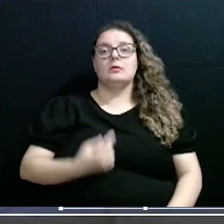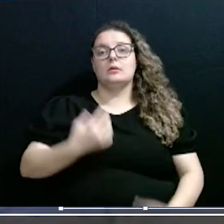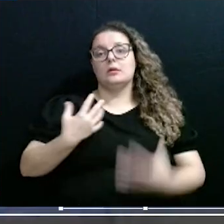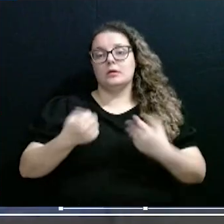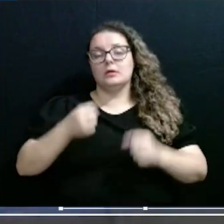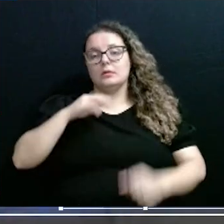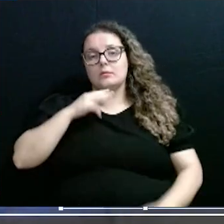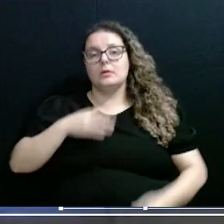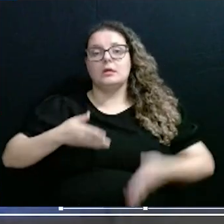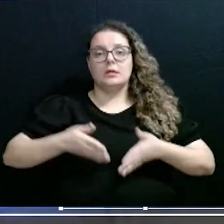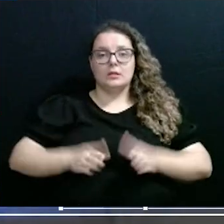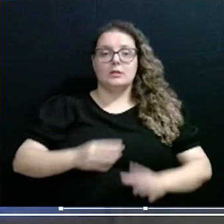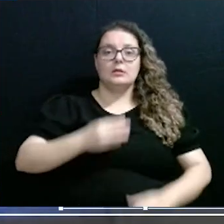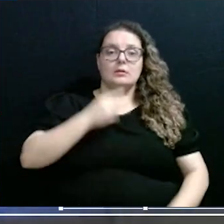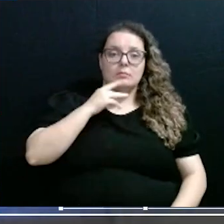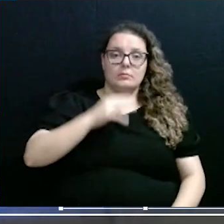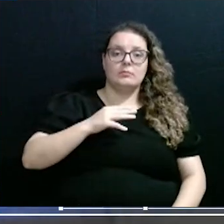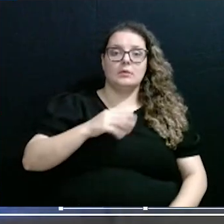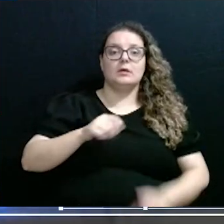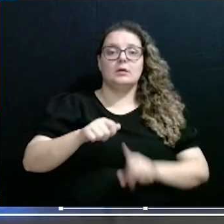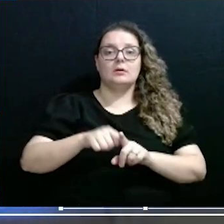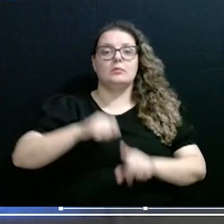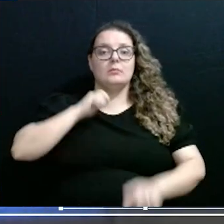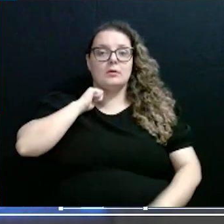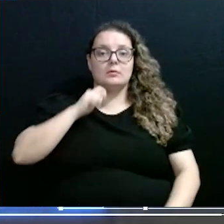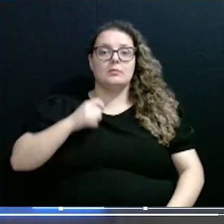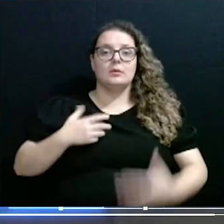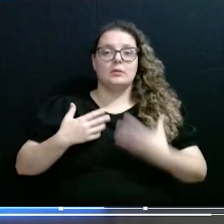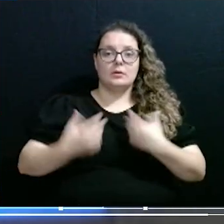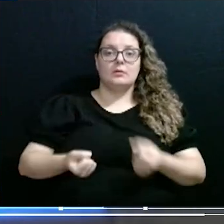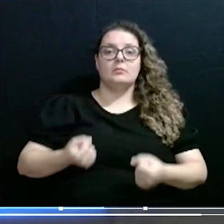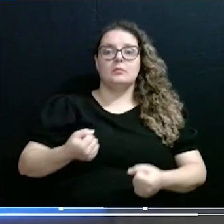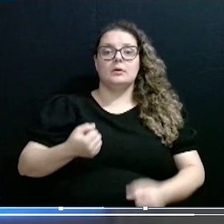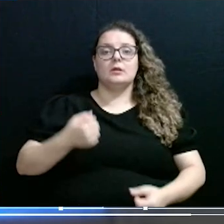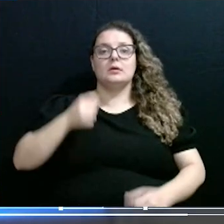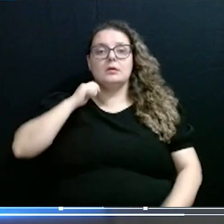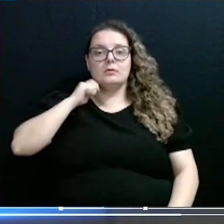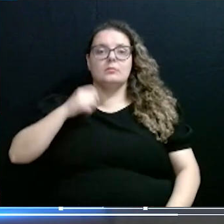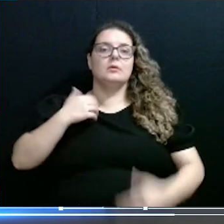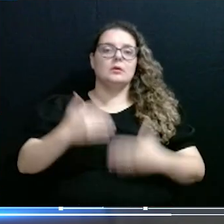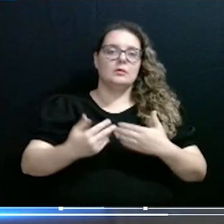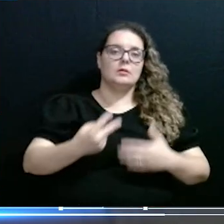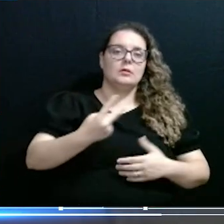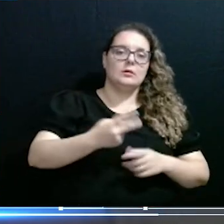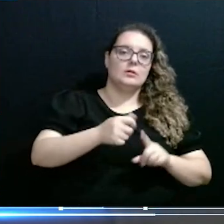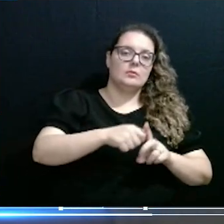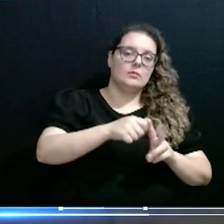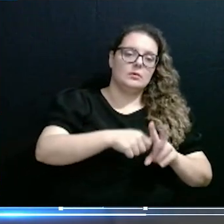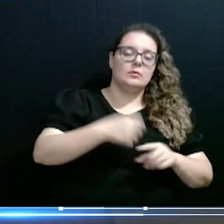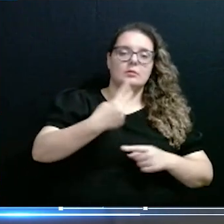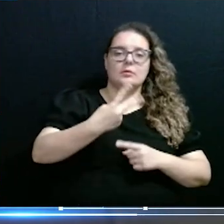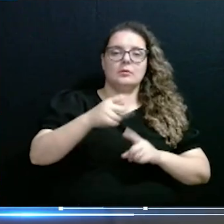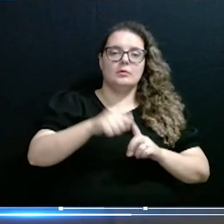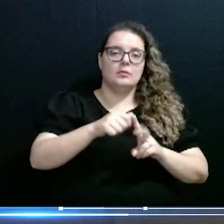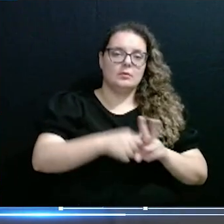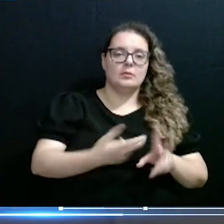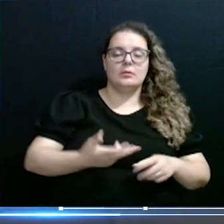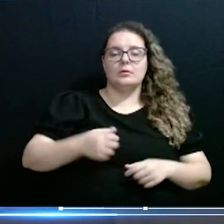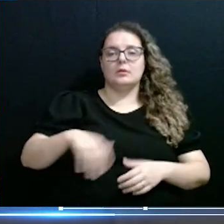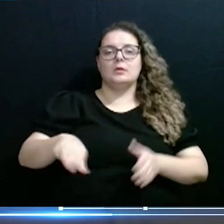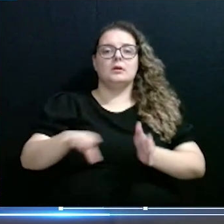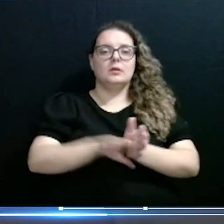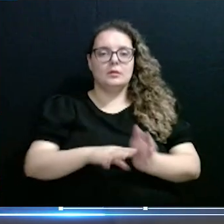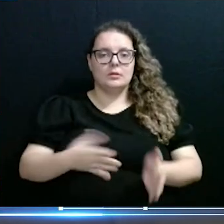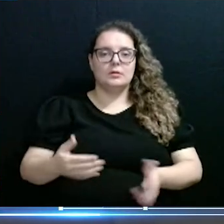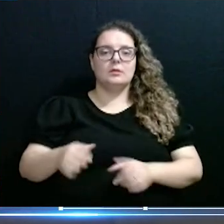é nascido em março e abril vai ser em abril. E aí vai, de 2 em 2 meses, vai recebendo no mês seguinte até